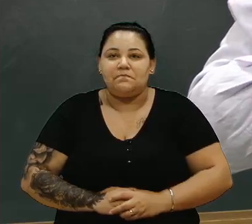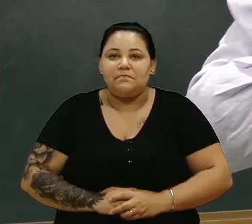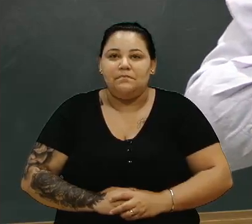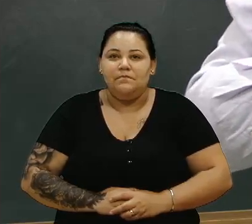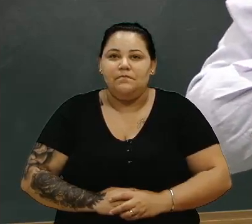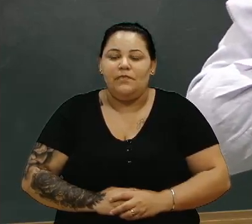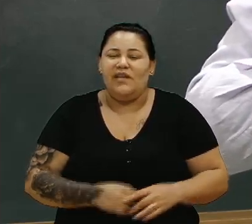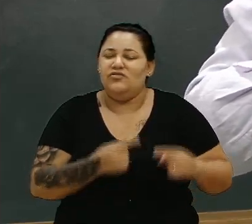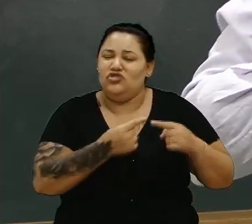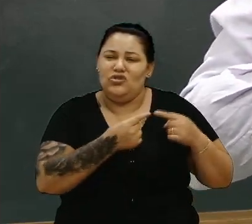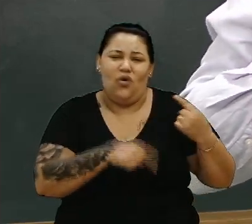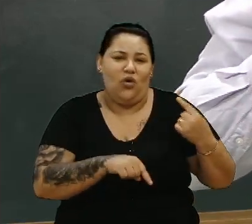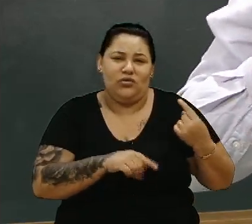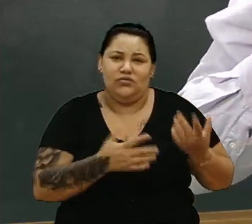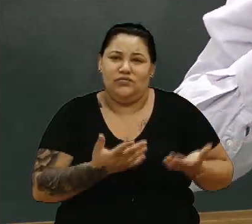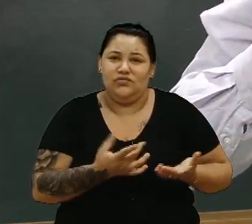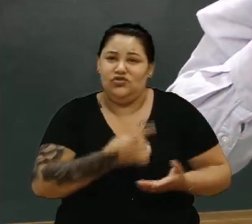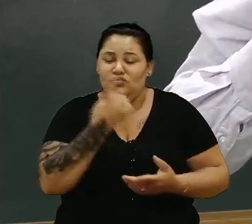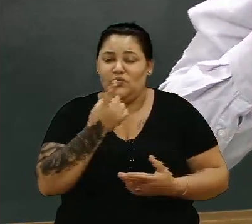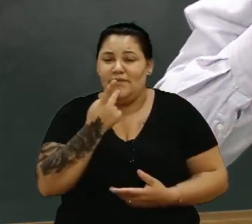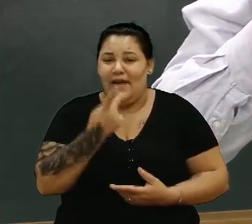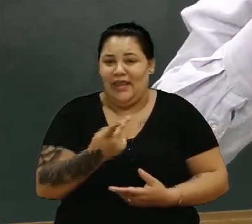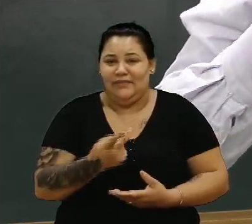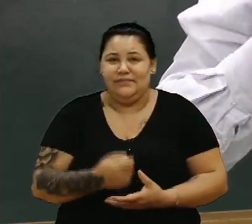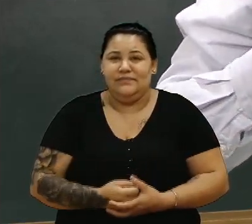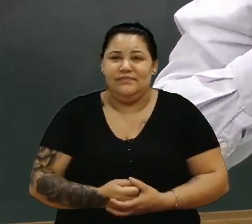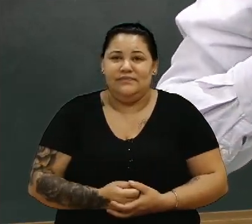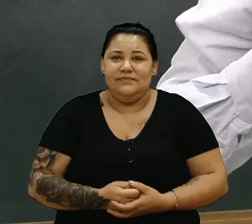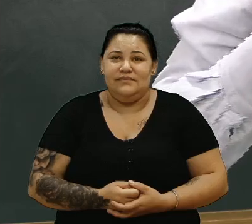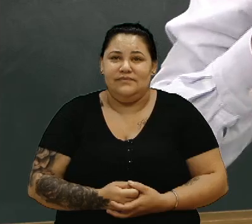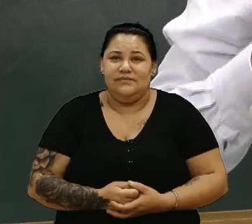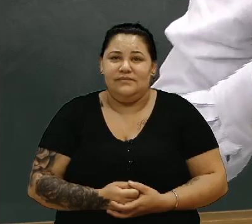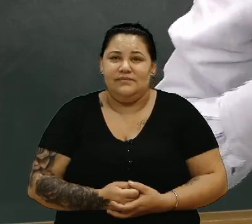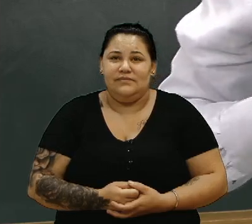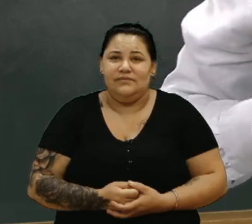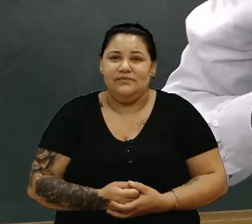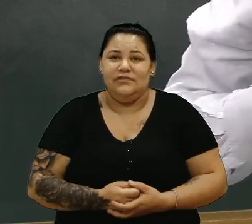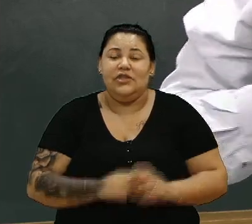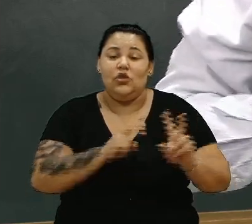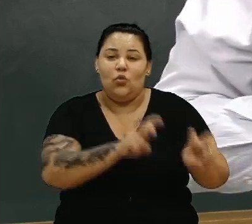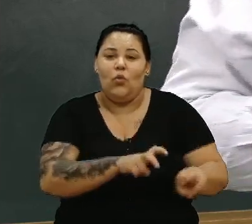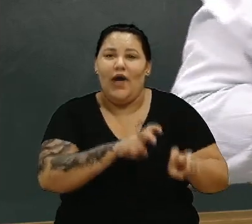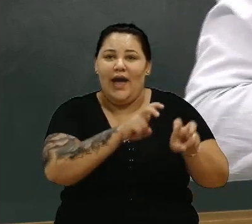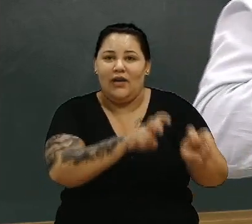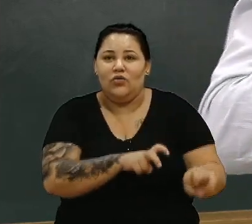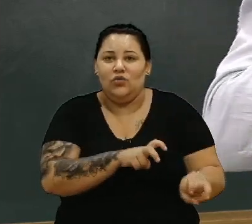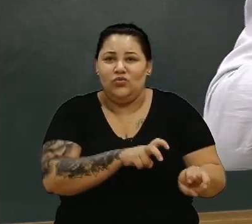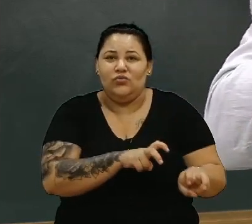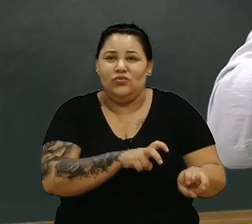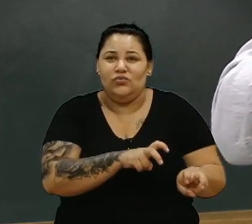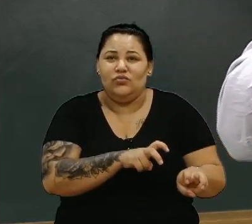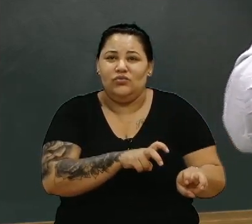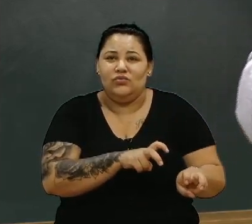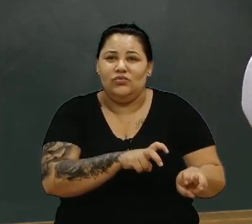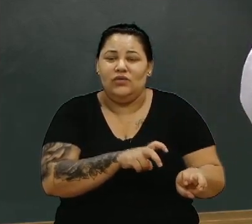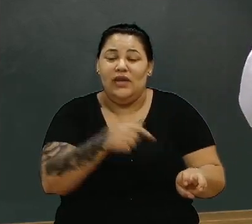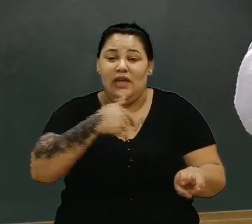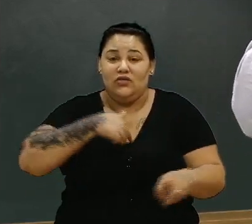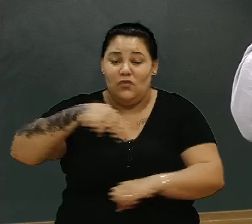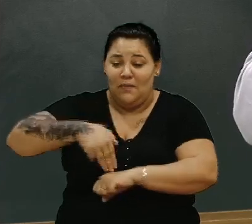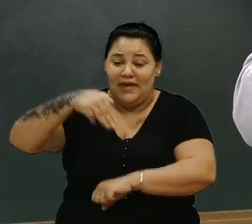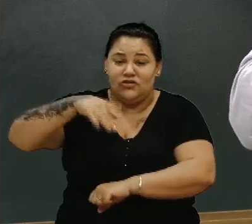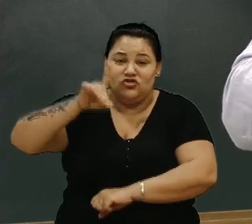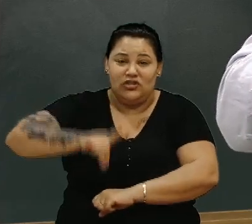discordo profundamente de um argumento, que o agro alimenta o Brasil. Eu sou mestre em direito ambiental,